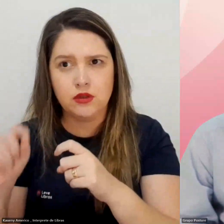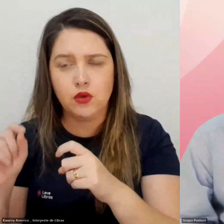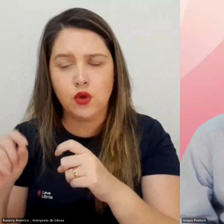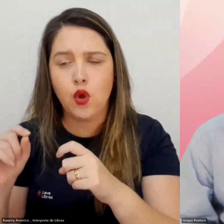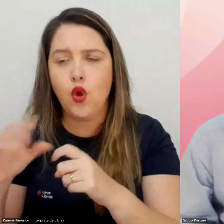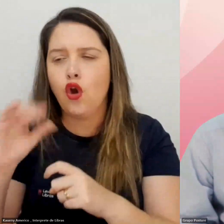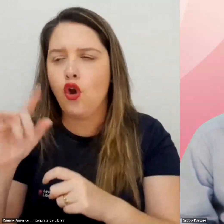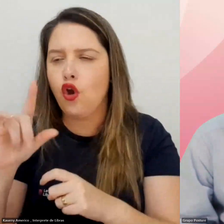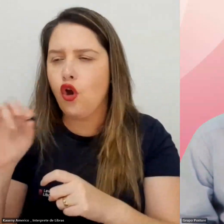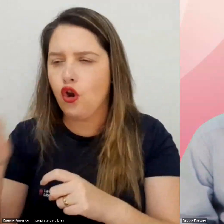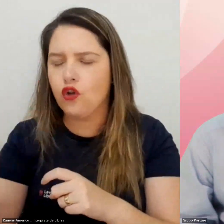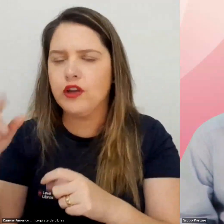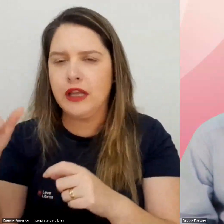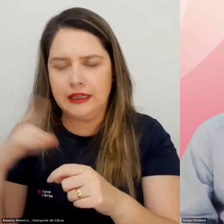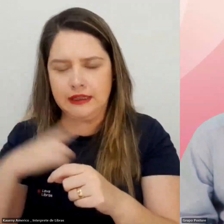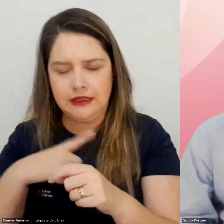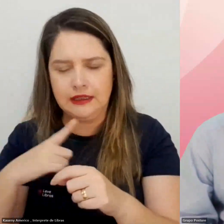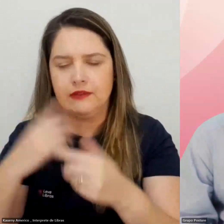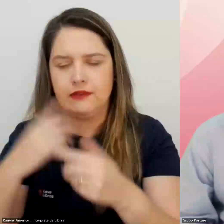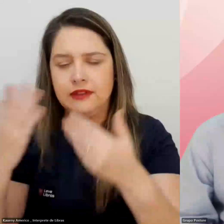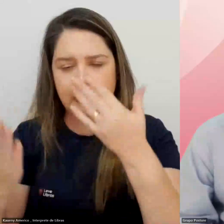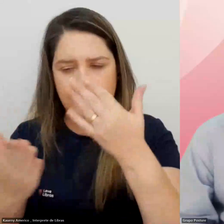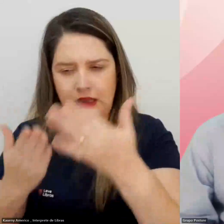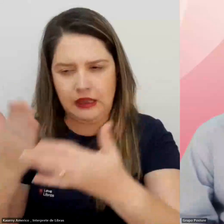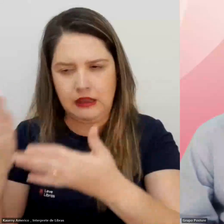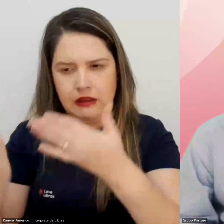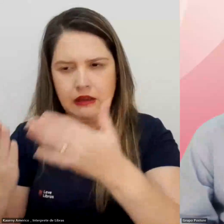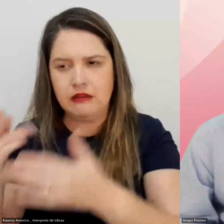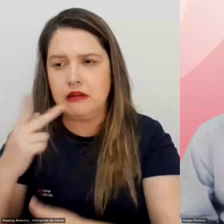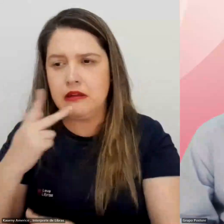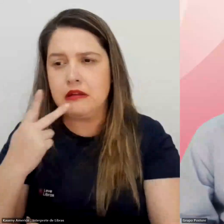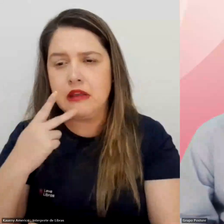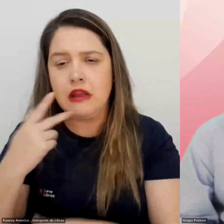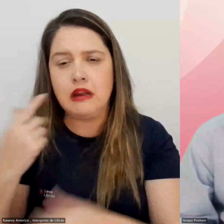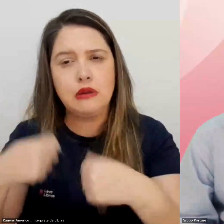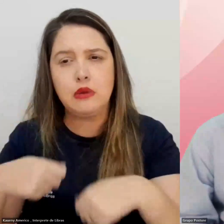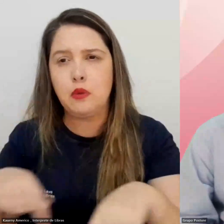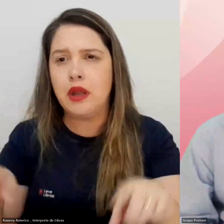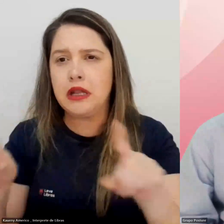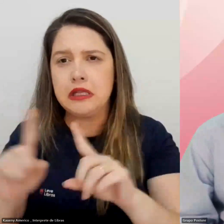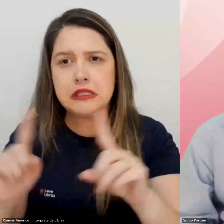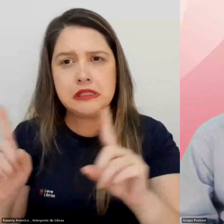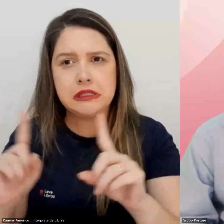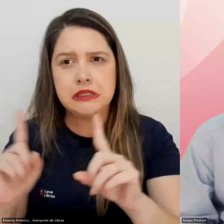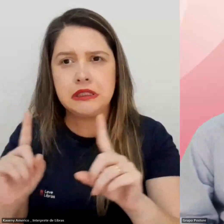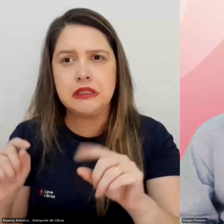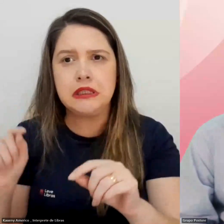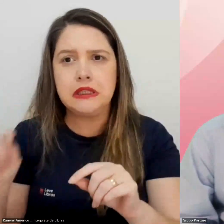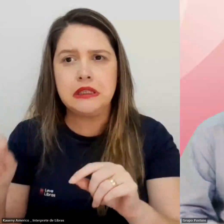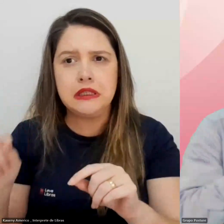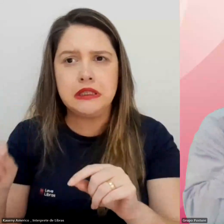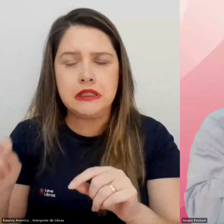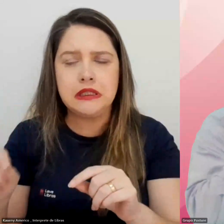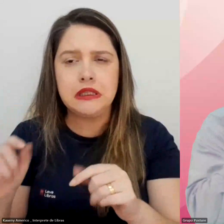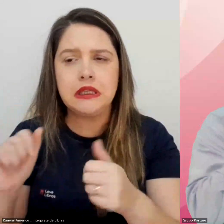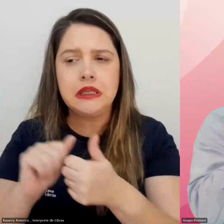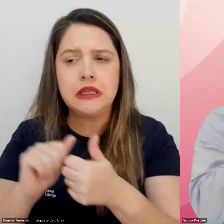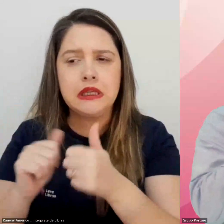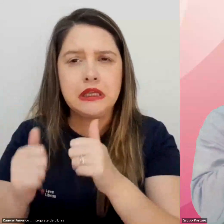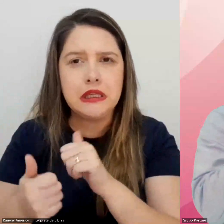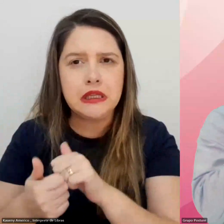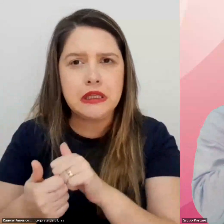estava tratando, ele falou que não era necessário, que se agravou a situação dela. Então